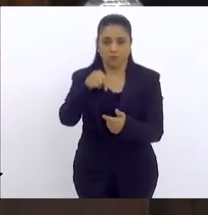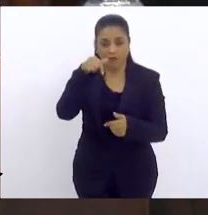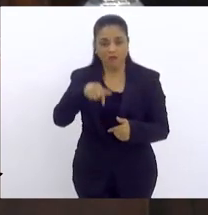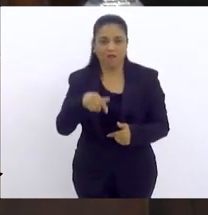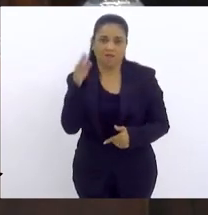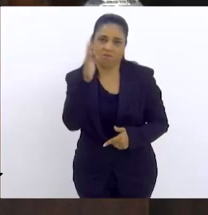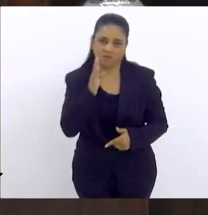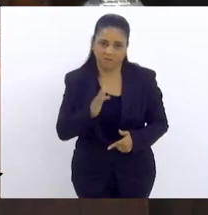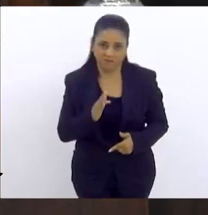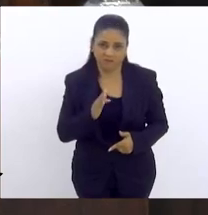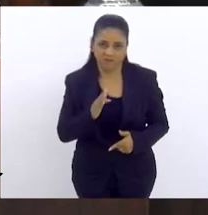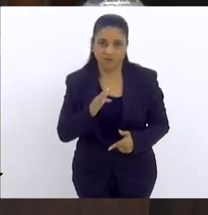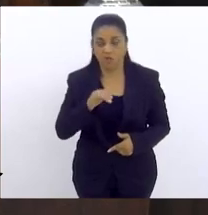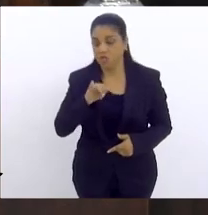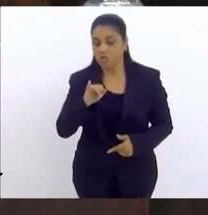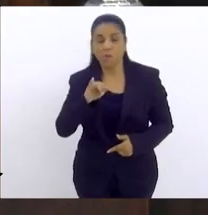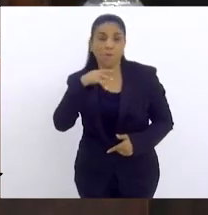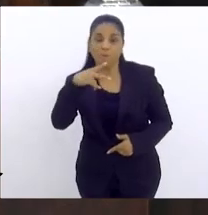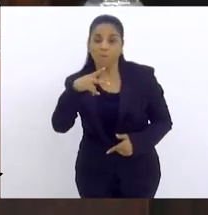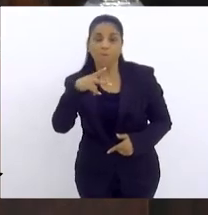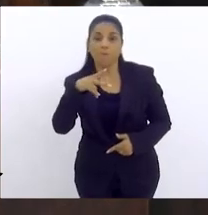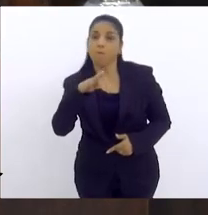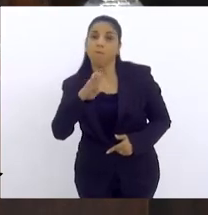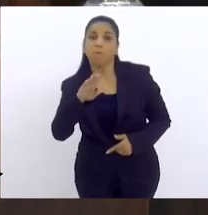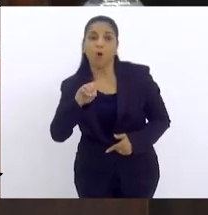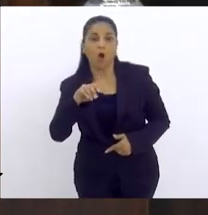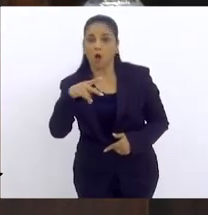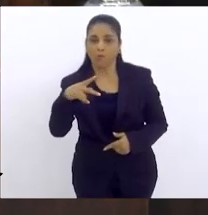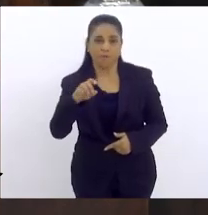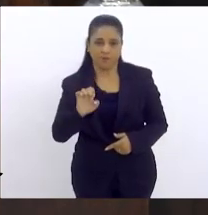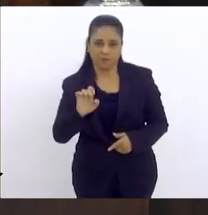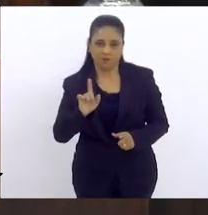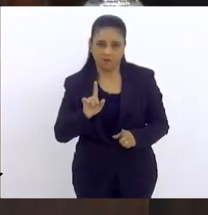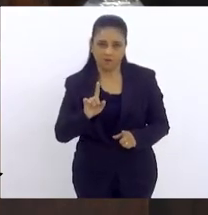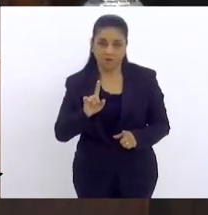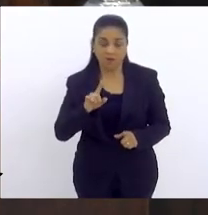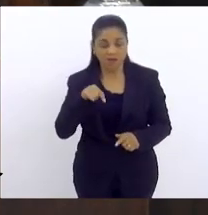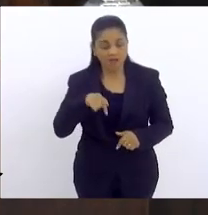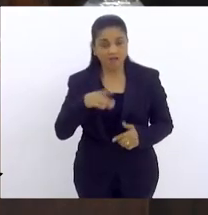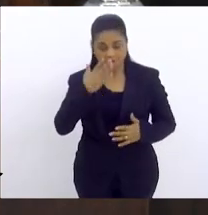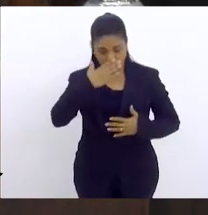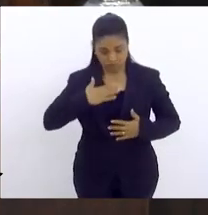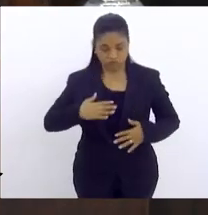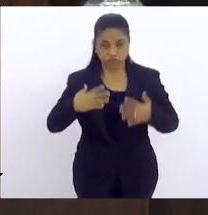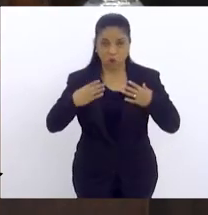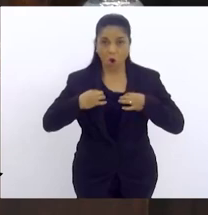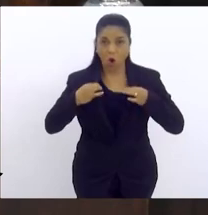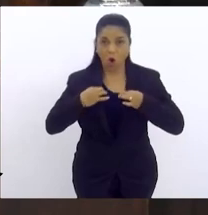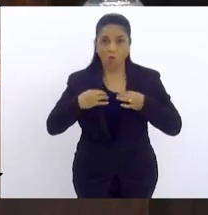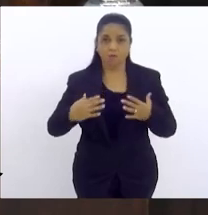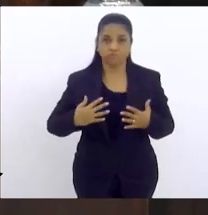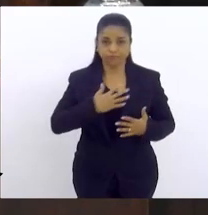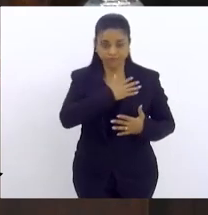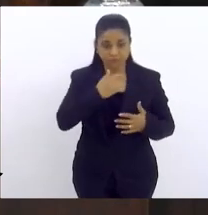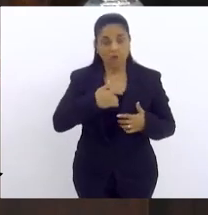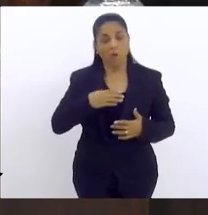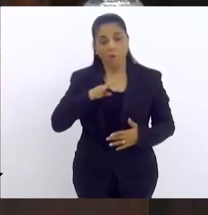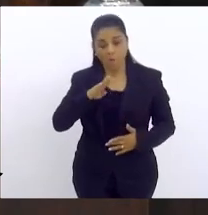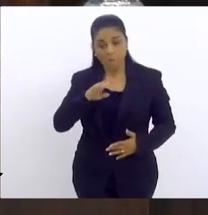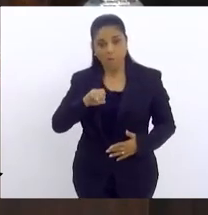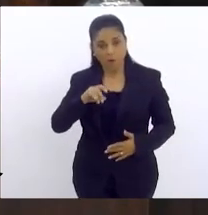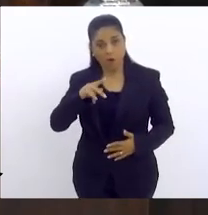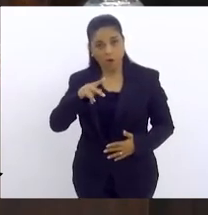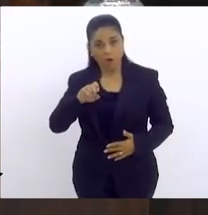precisa ser o BOPE para dizer que é o melhor polícia do mundo Basta ser esse que veste a farda que o senhor tá vestindo sabemos que o BOPE é bem